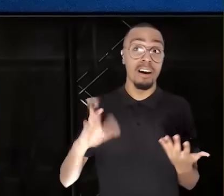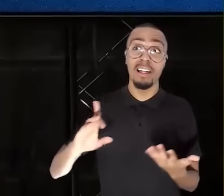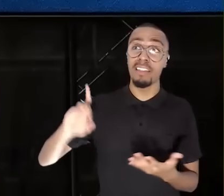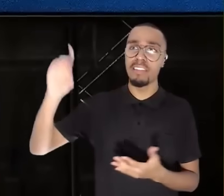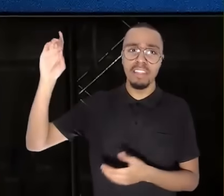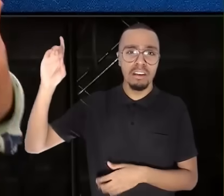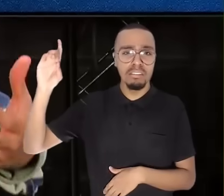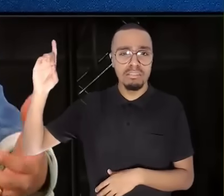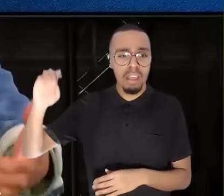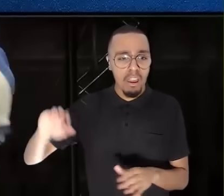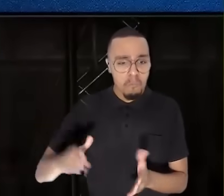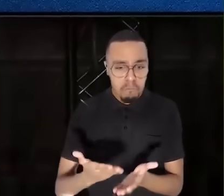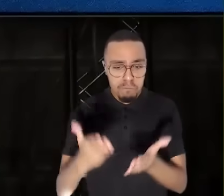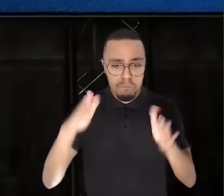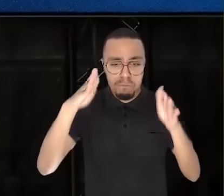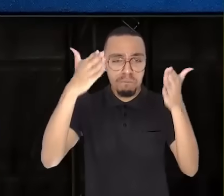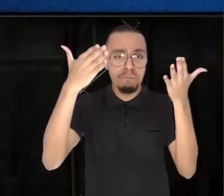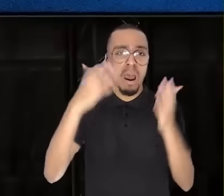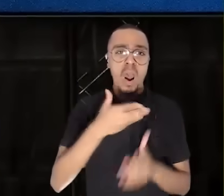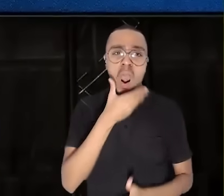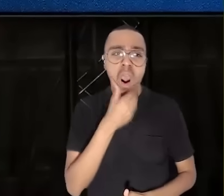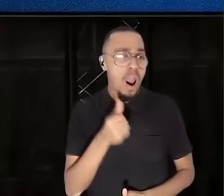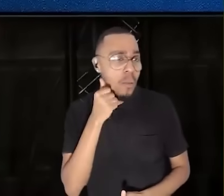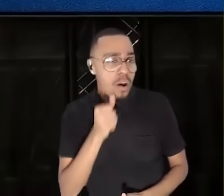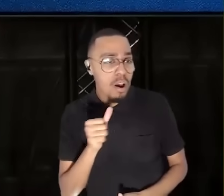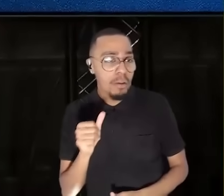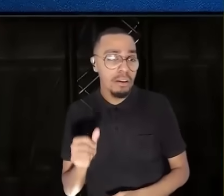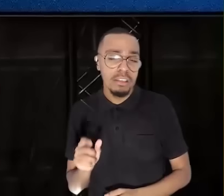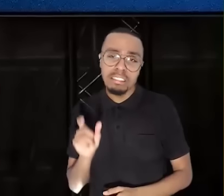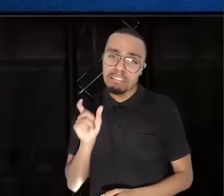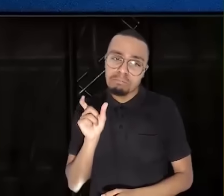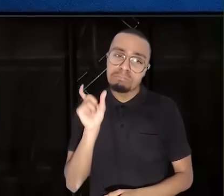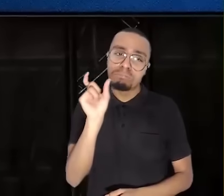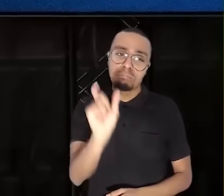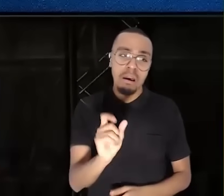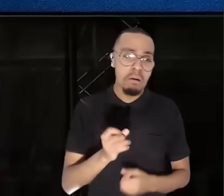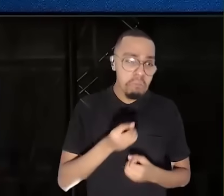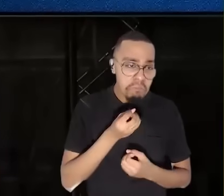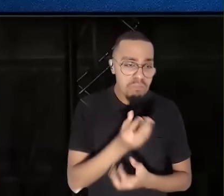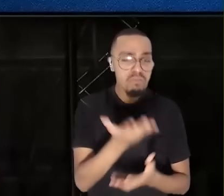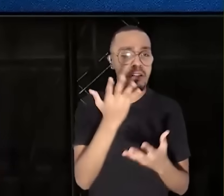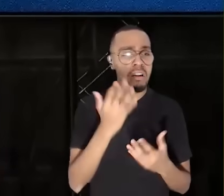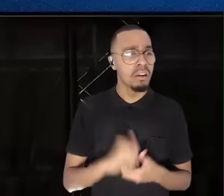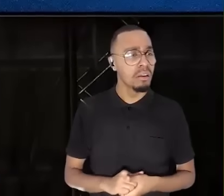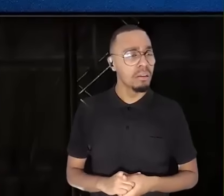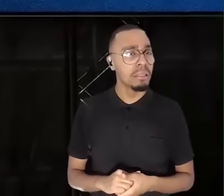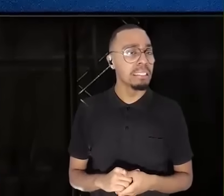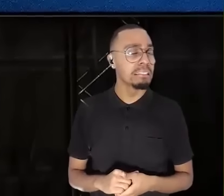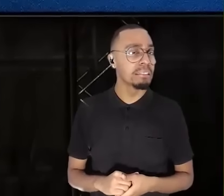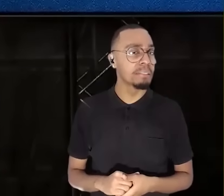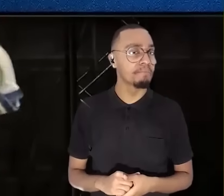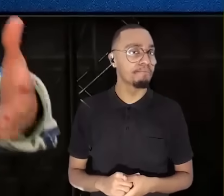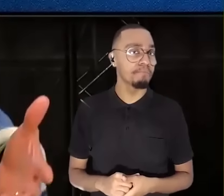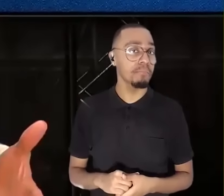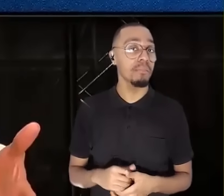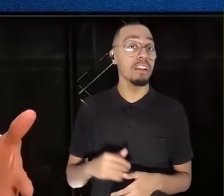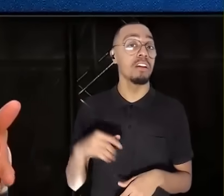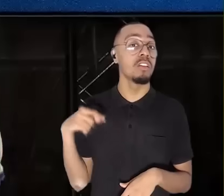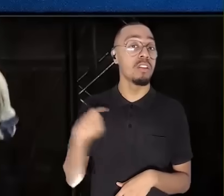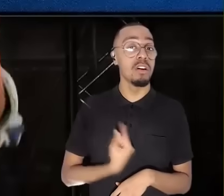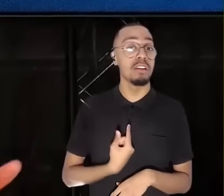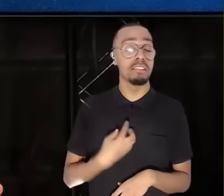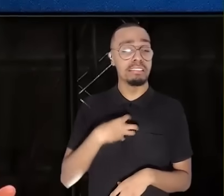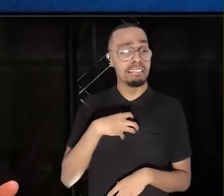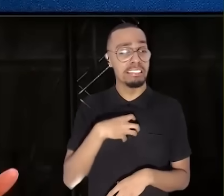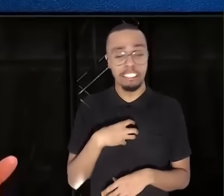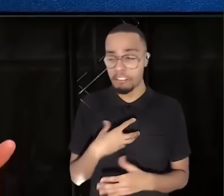você lidar com aquilo que não existe, faça como o papai fez. Faça como o papai fez, porque o cavalo não foi feito assim, a vaca não foi feita assim,